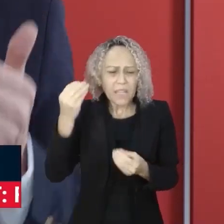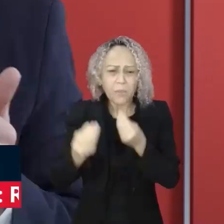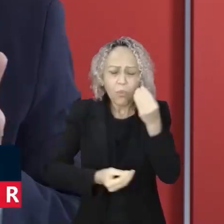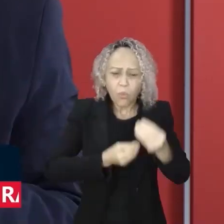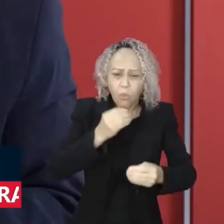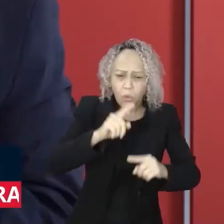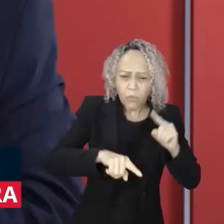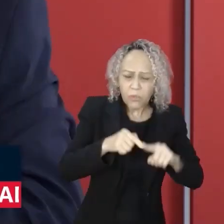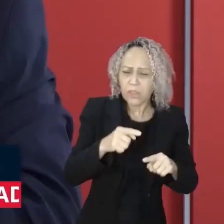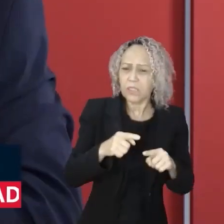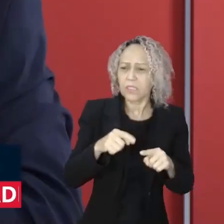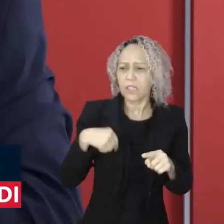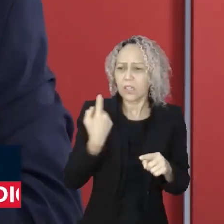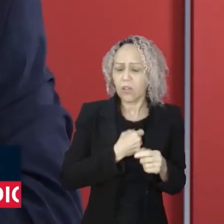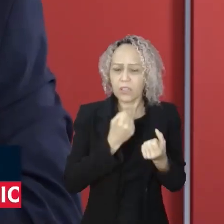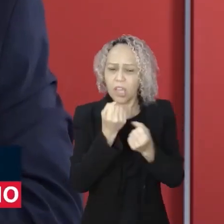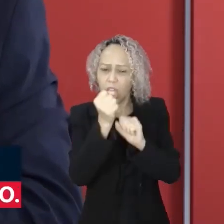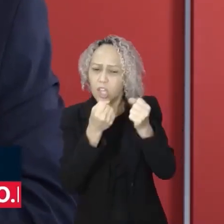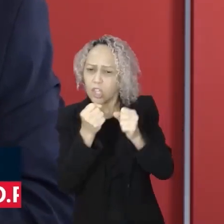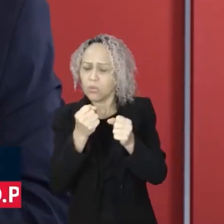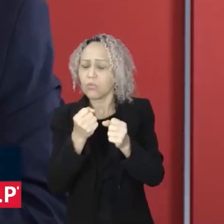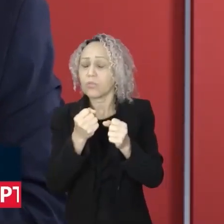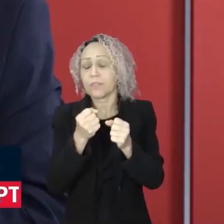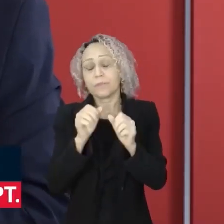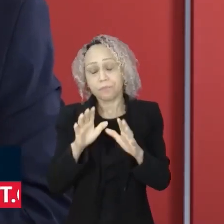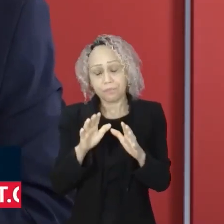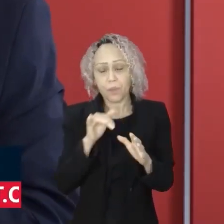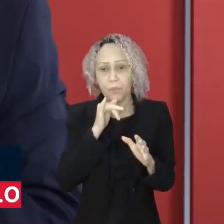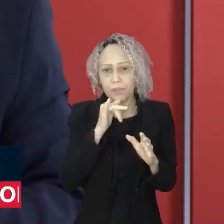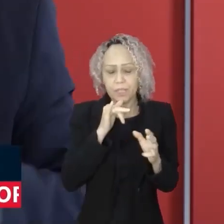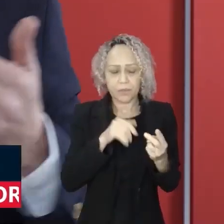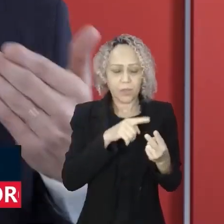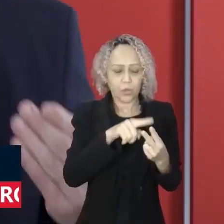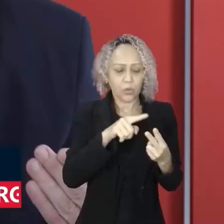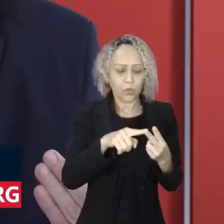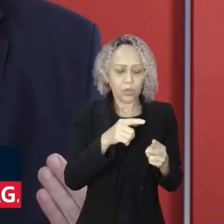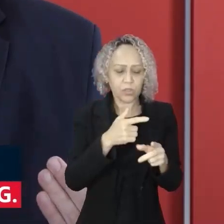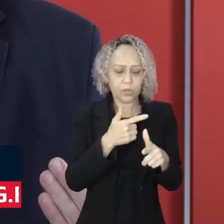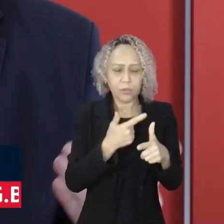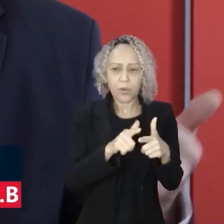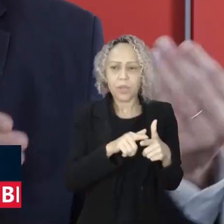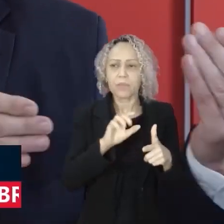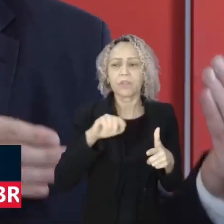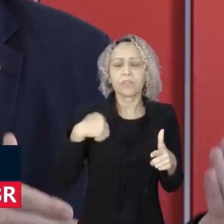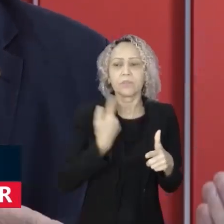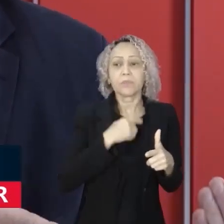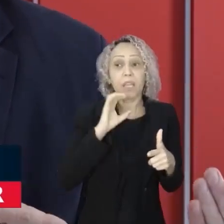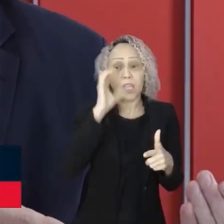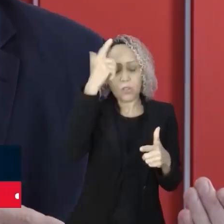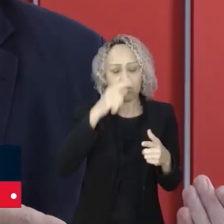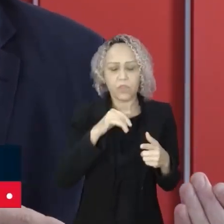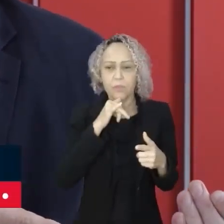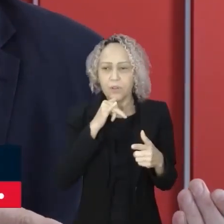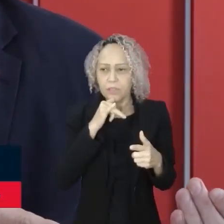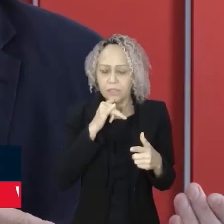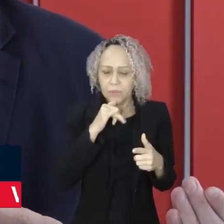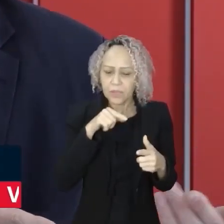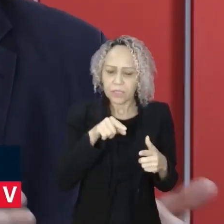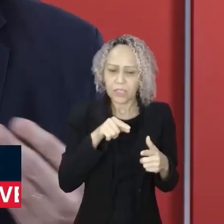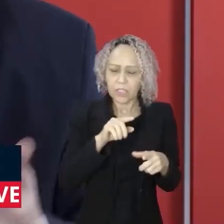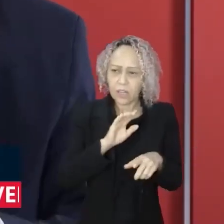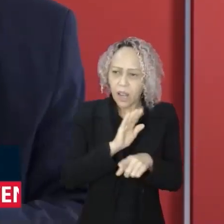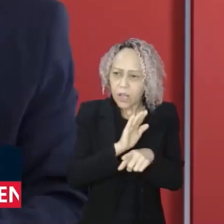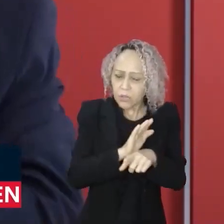resolver dois problemas. Tirar a penosidade do trabalho da pessoa que vive no campo. Ao mesmo tempo, nós temos menos mão de obra no campo,